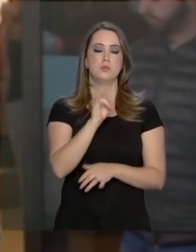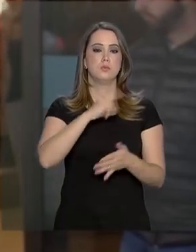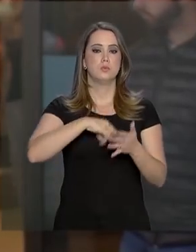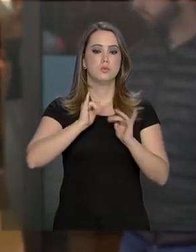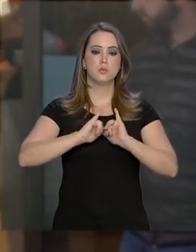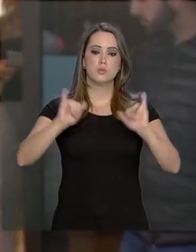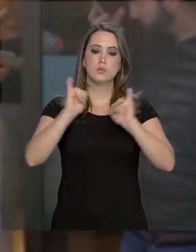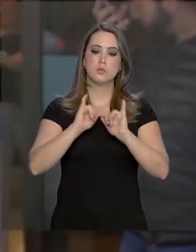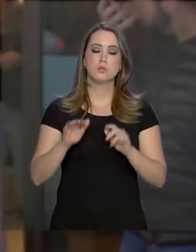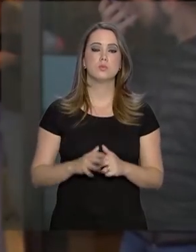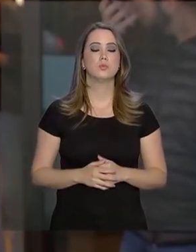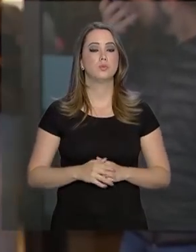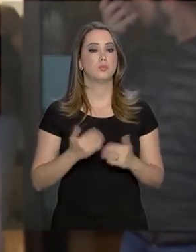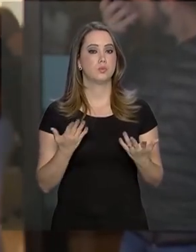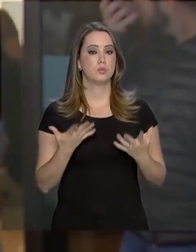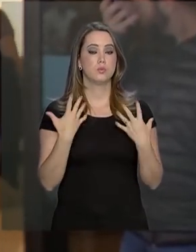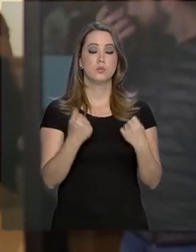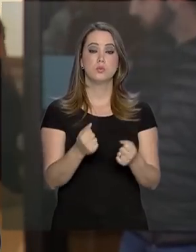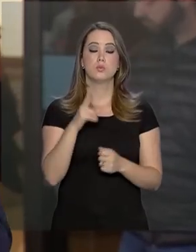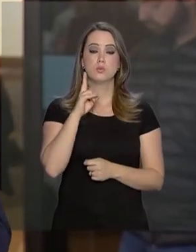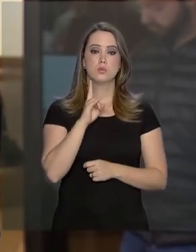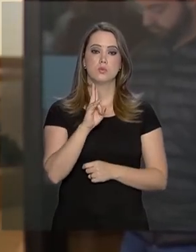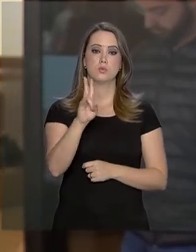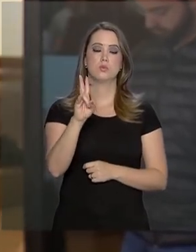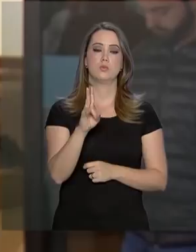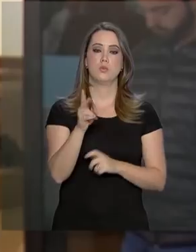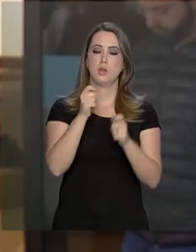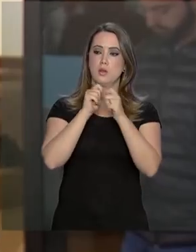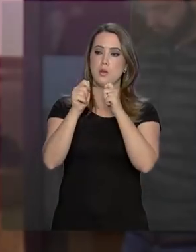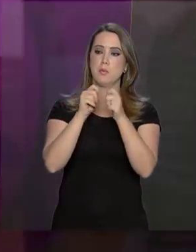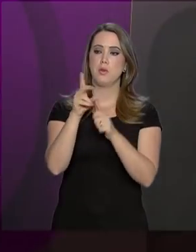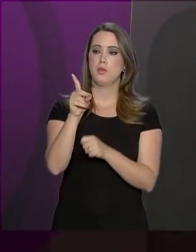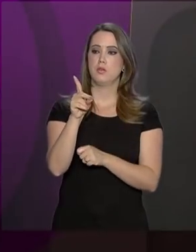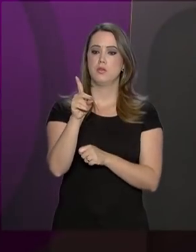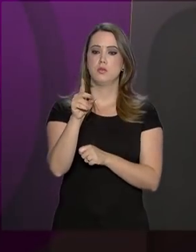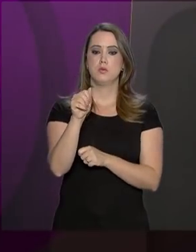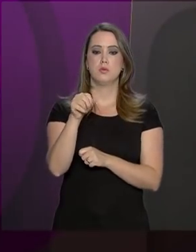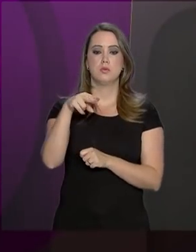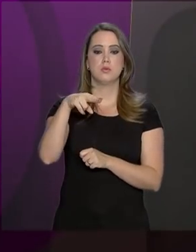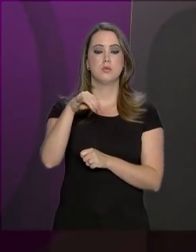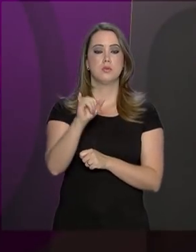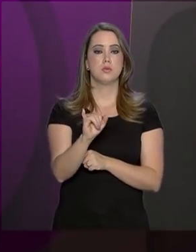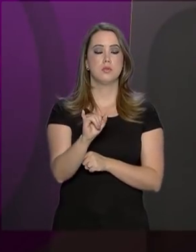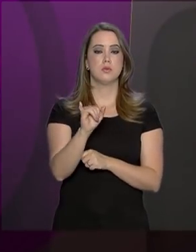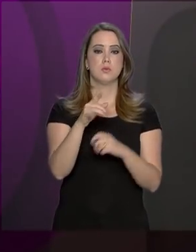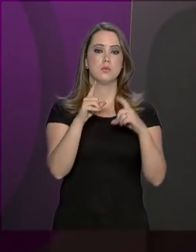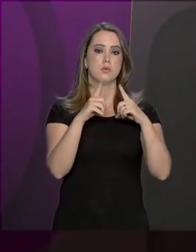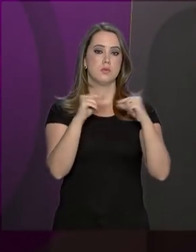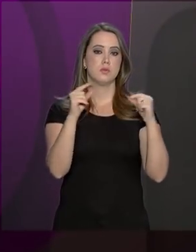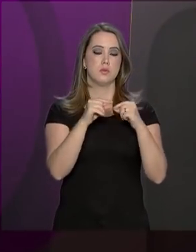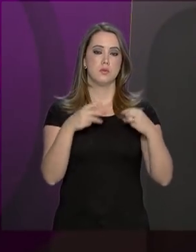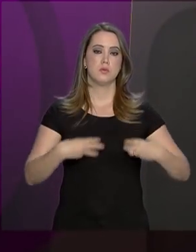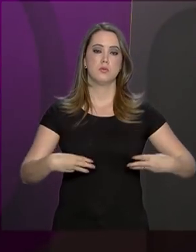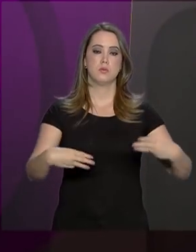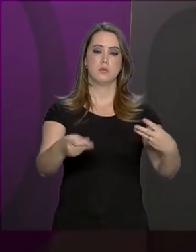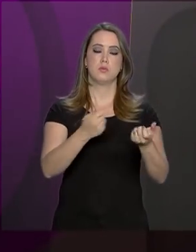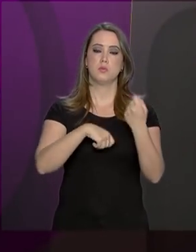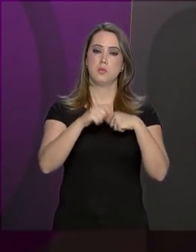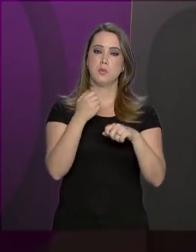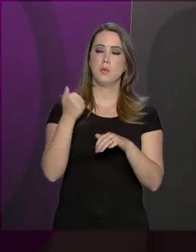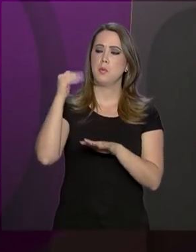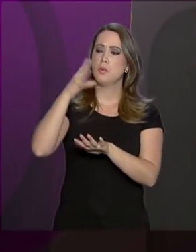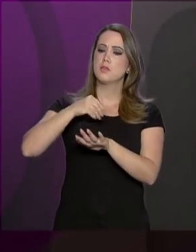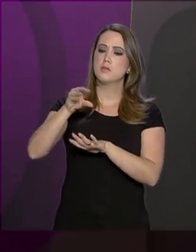ser divulgado vamos agora com a repórter Daniele popovi que está em Brasília no ministério da economia e tem